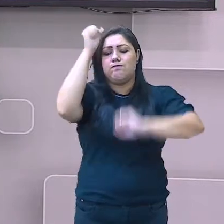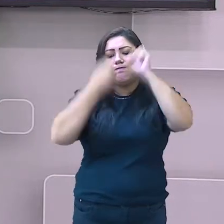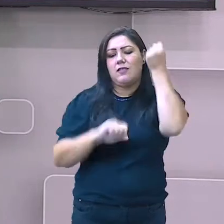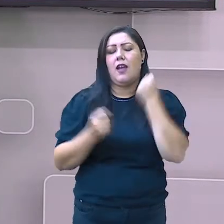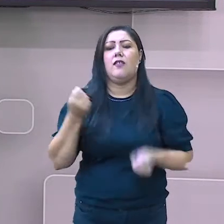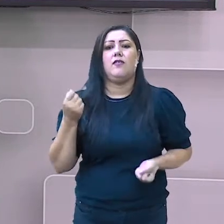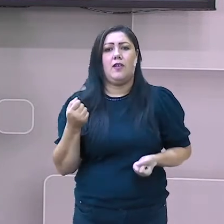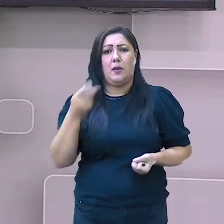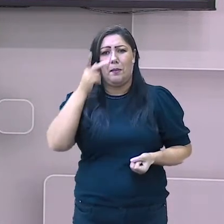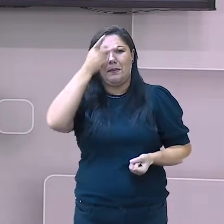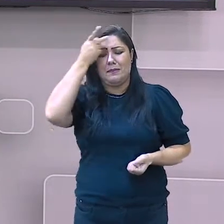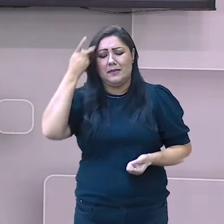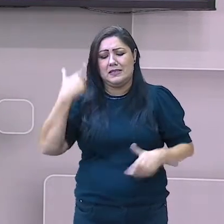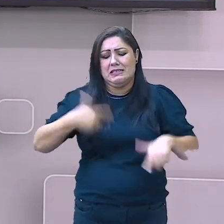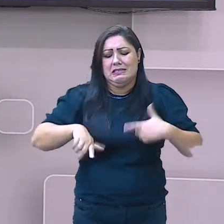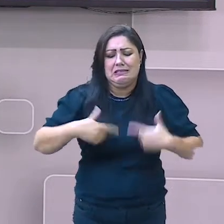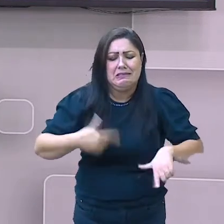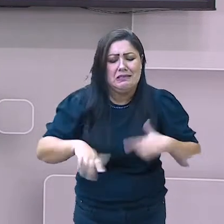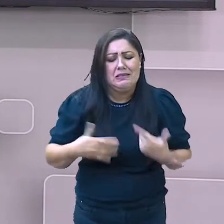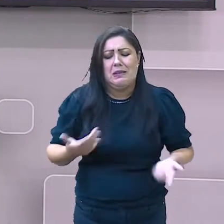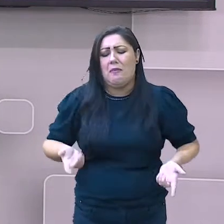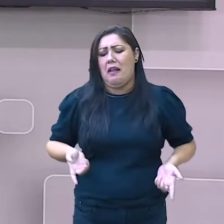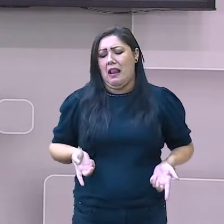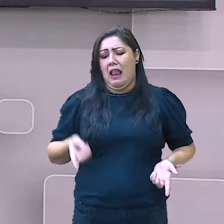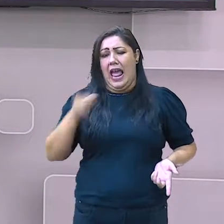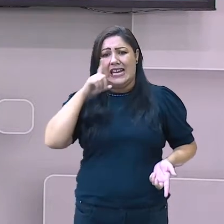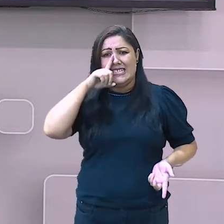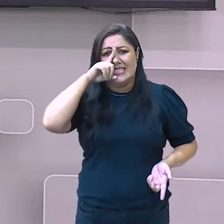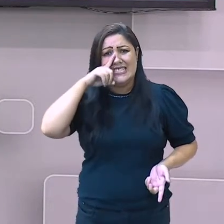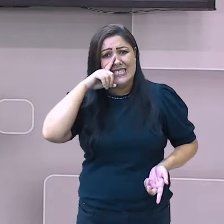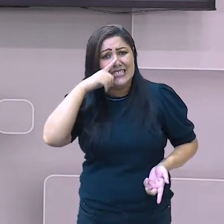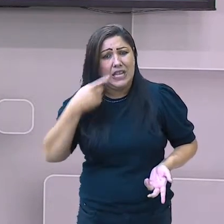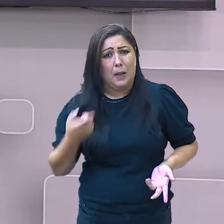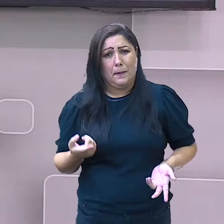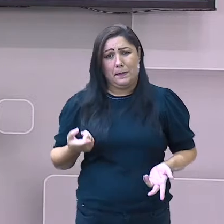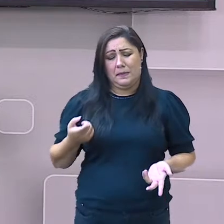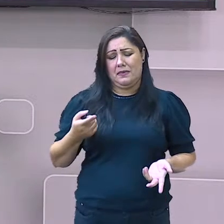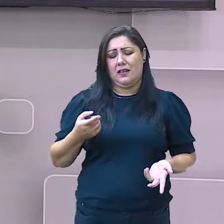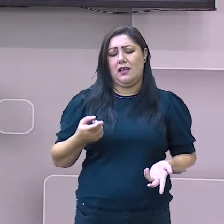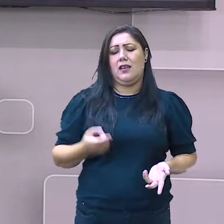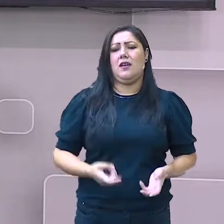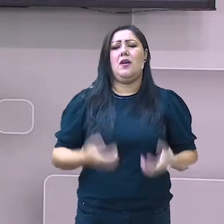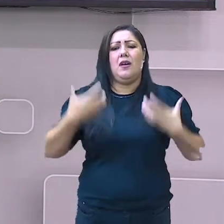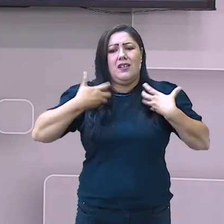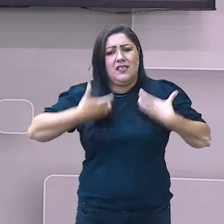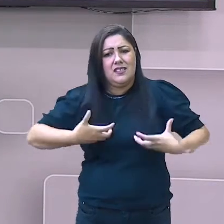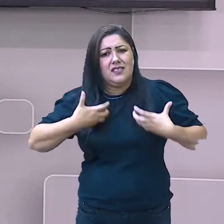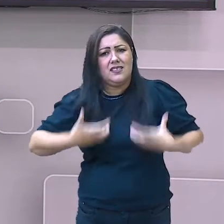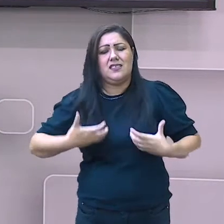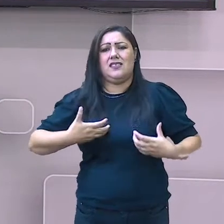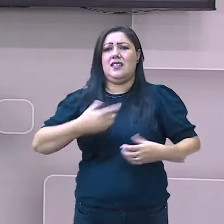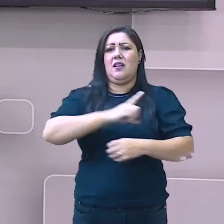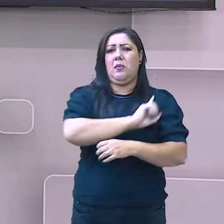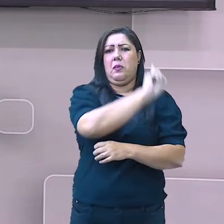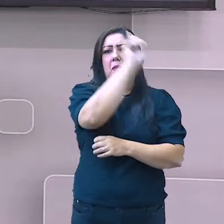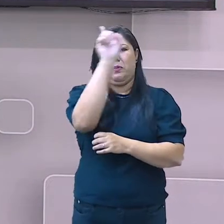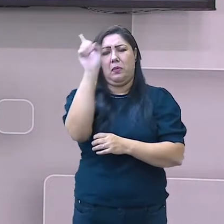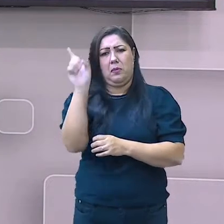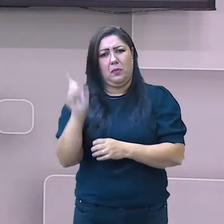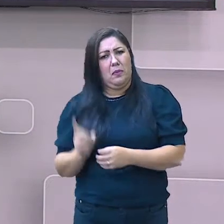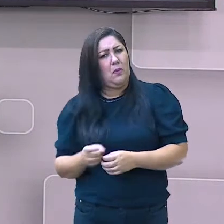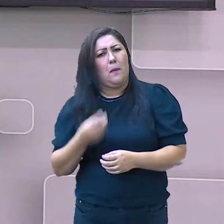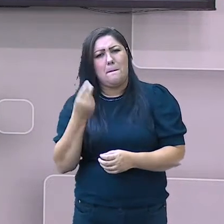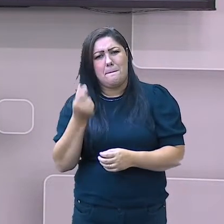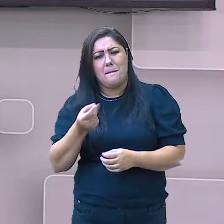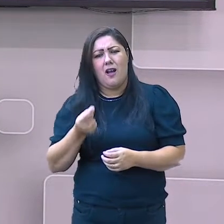condições insalubres, jornadas de trabalho de 12 a 16 horas por dia, baixos salários